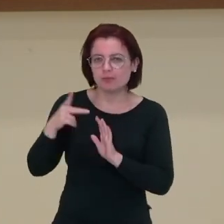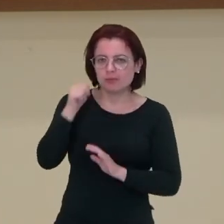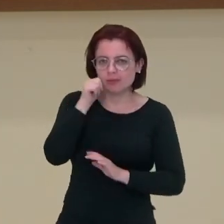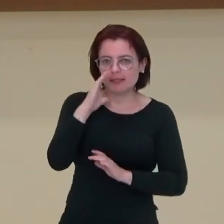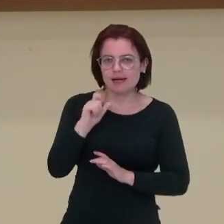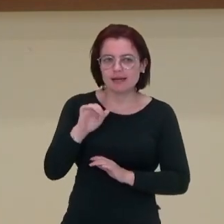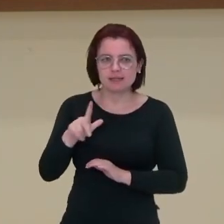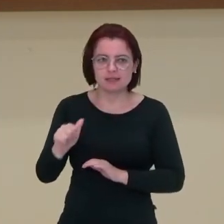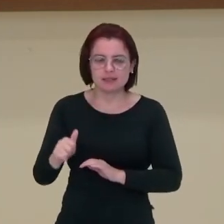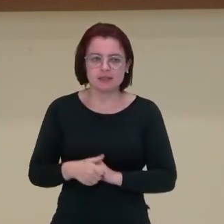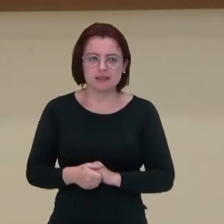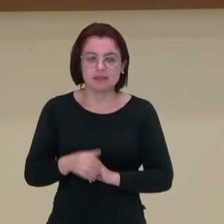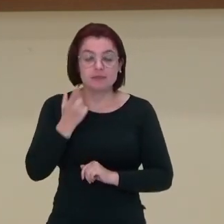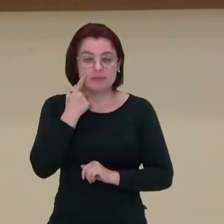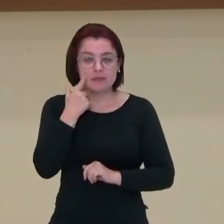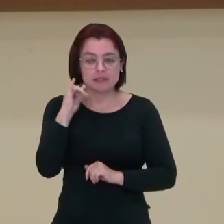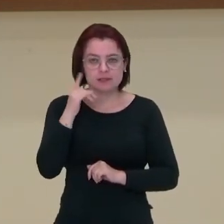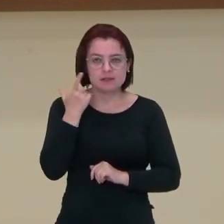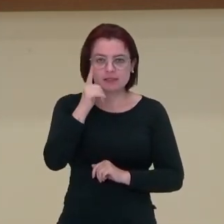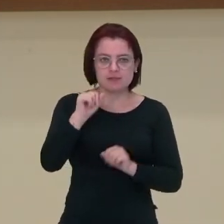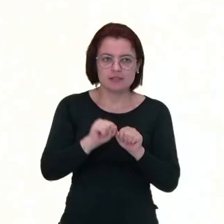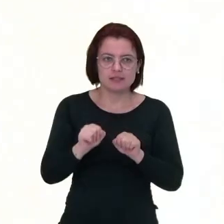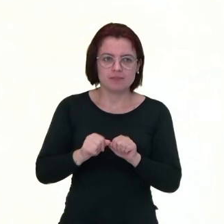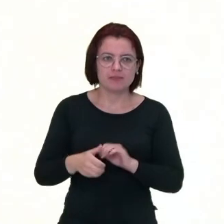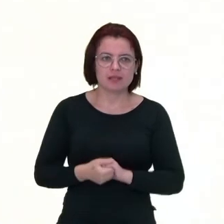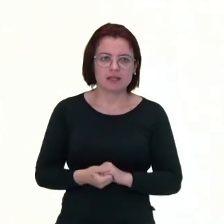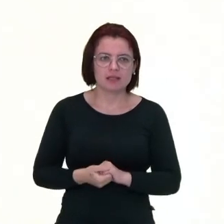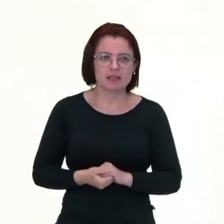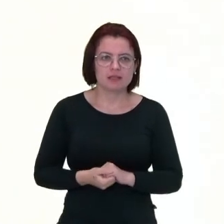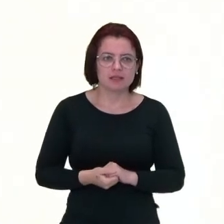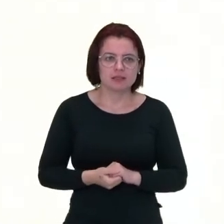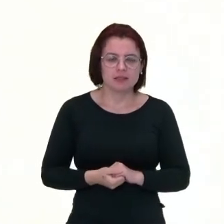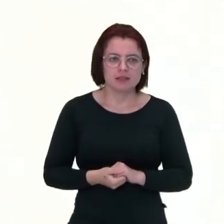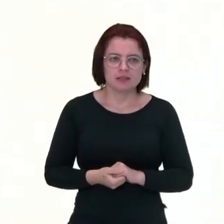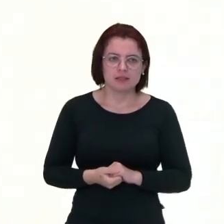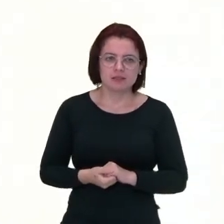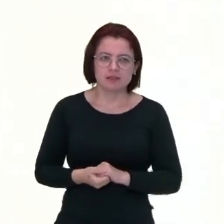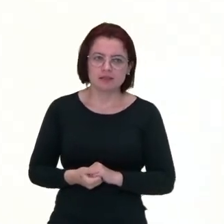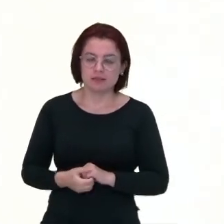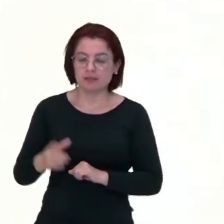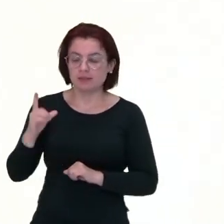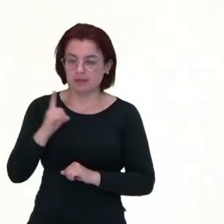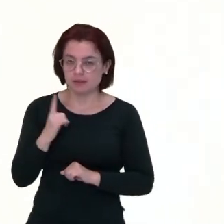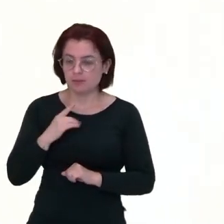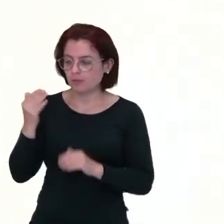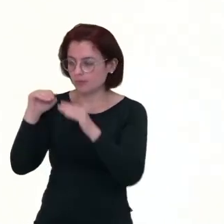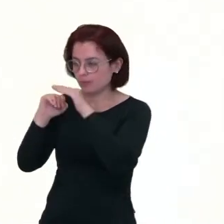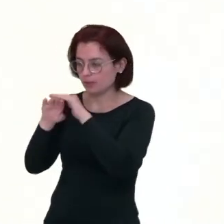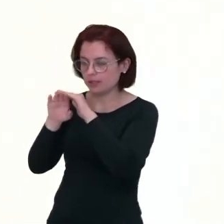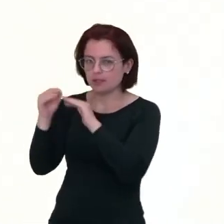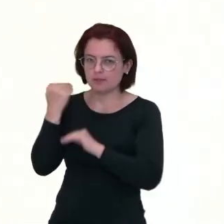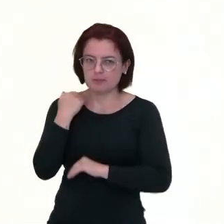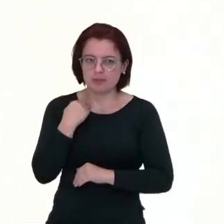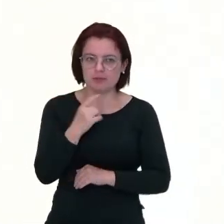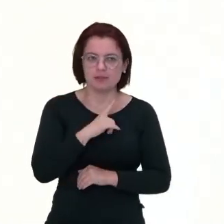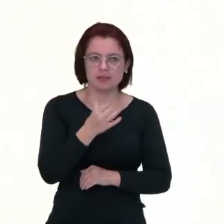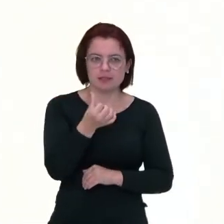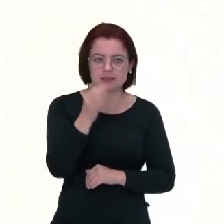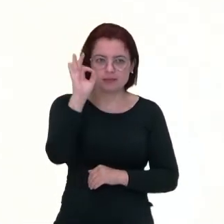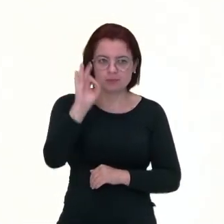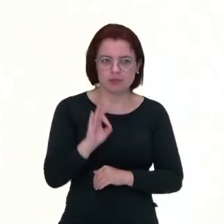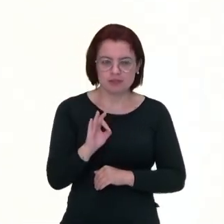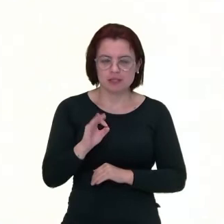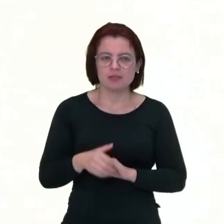ano. Vamos ver se vocês conseguiram fazer essas continhas. Então, vamos lá. Então, na poupança, ela tem 6%